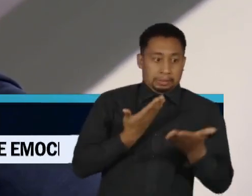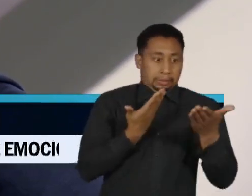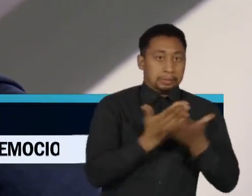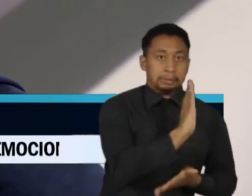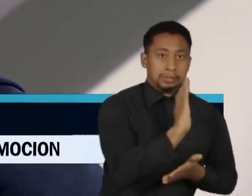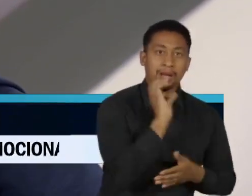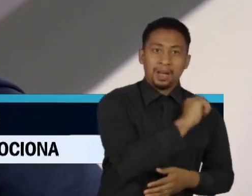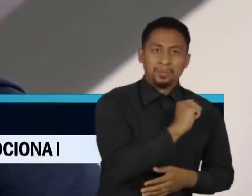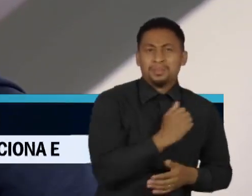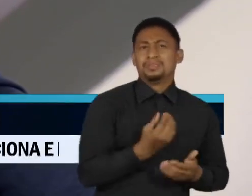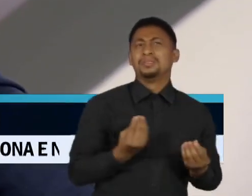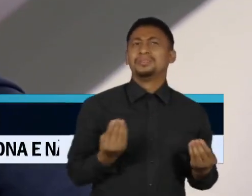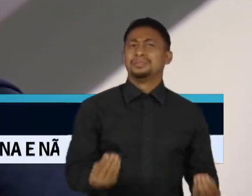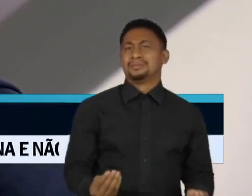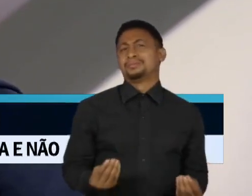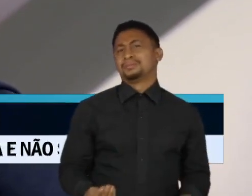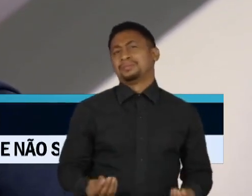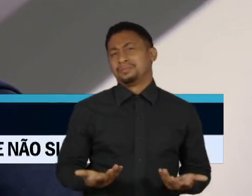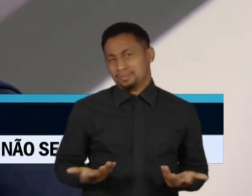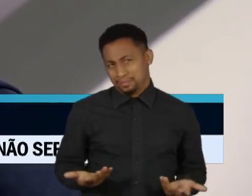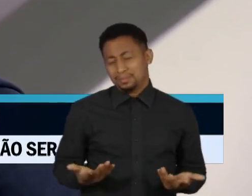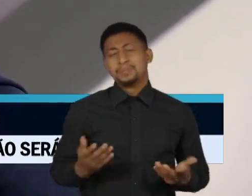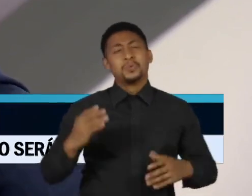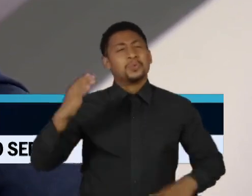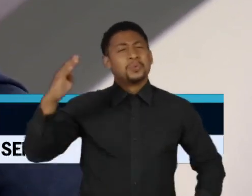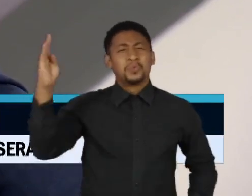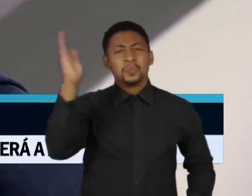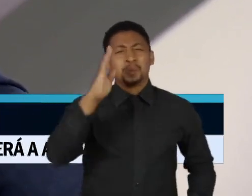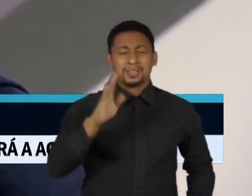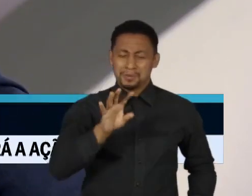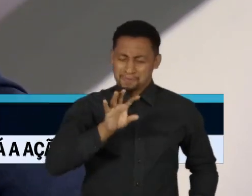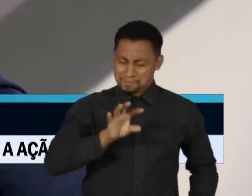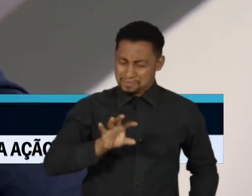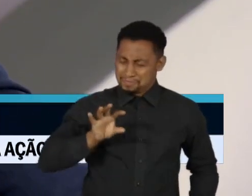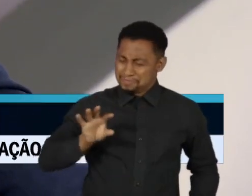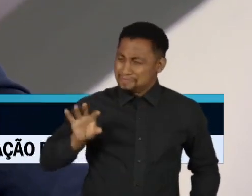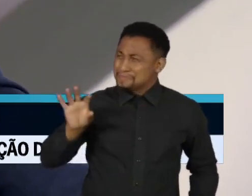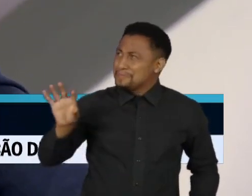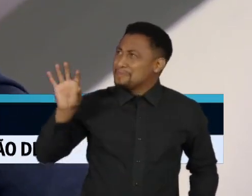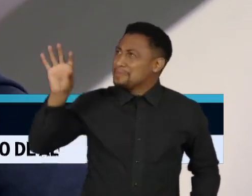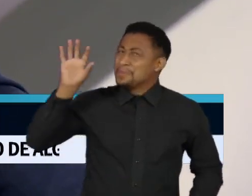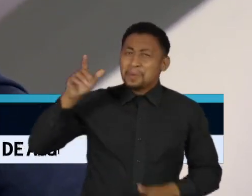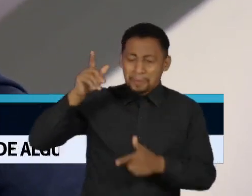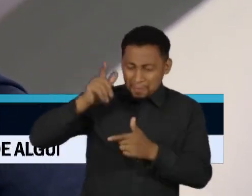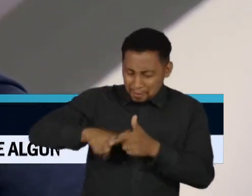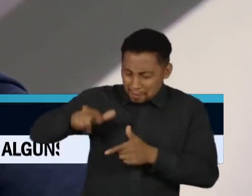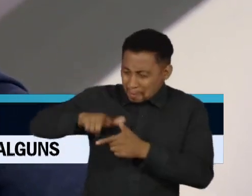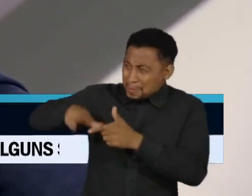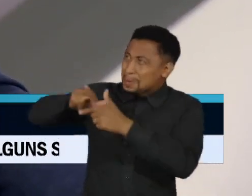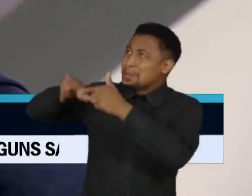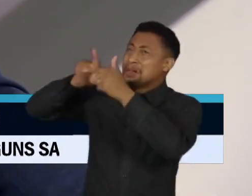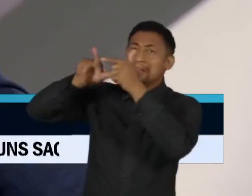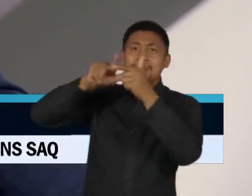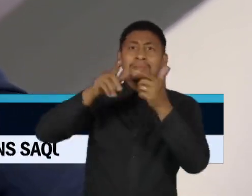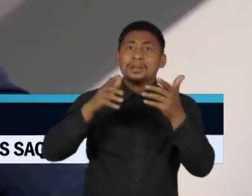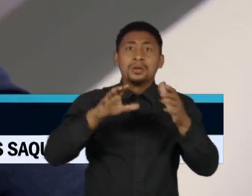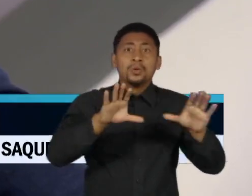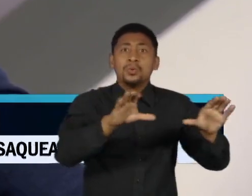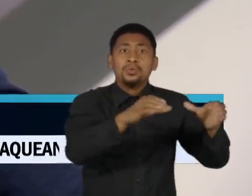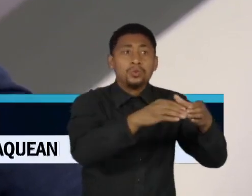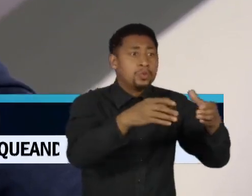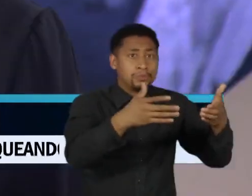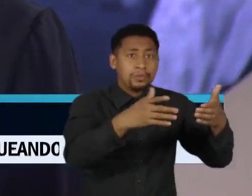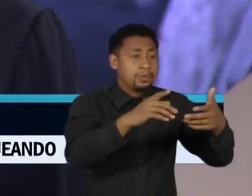é que as grandes questões nacionais não estão no centro da preocupação do Legislativo,